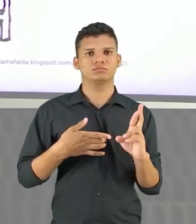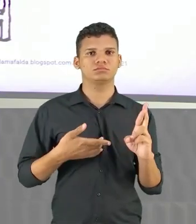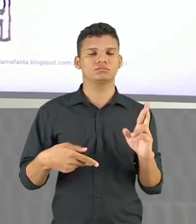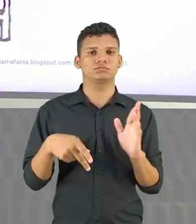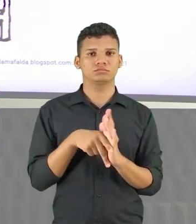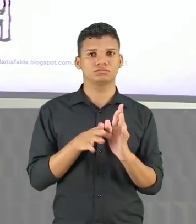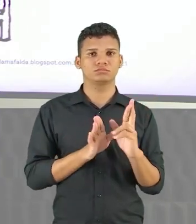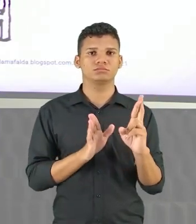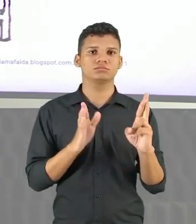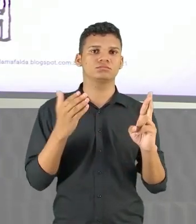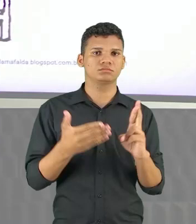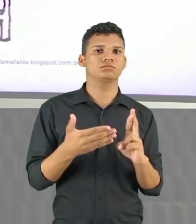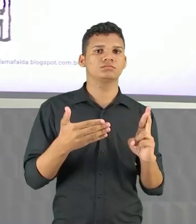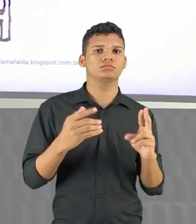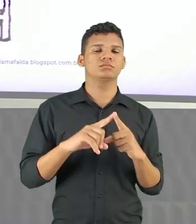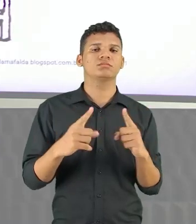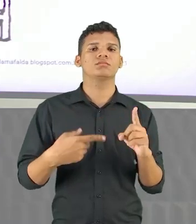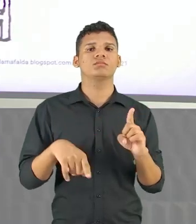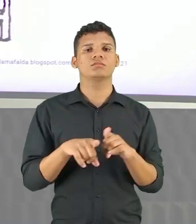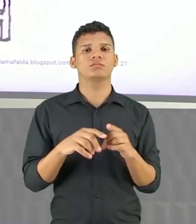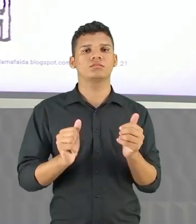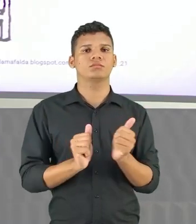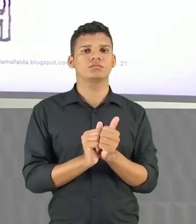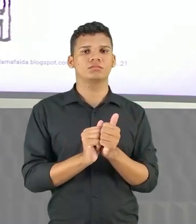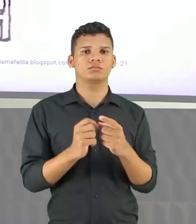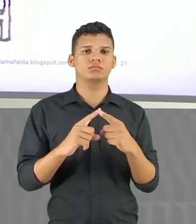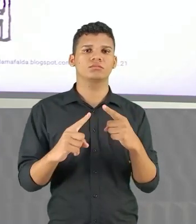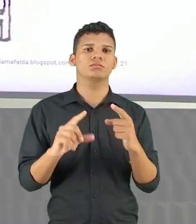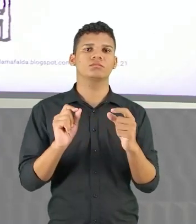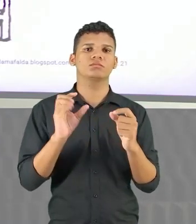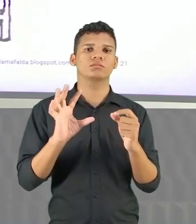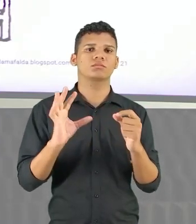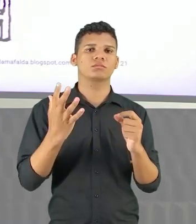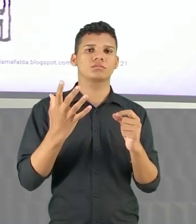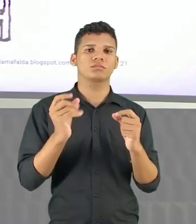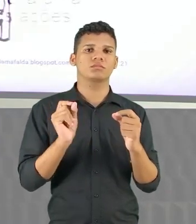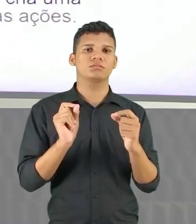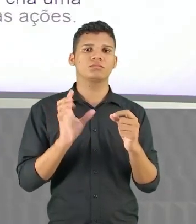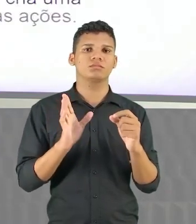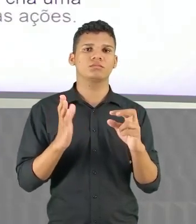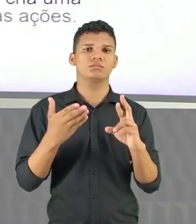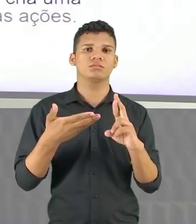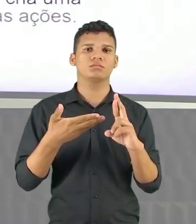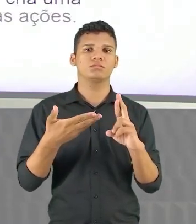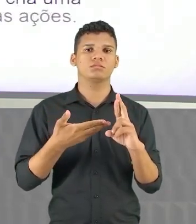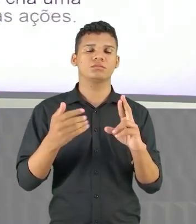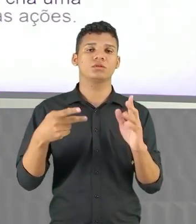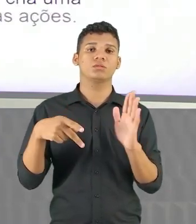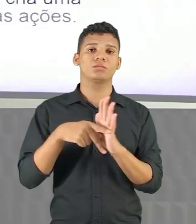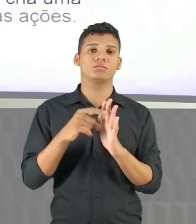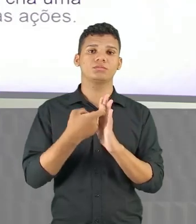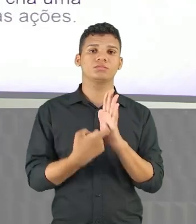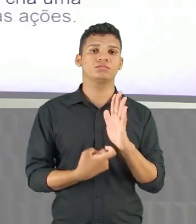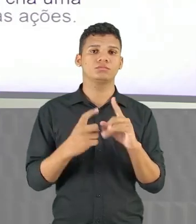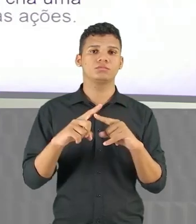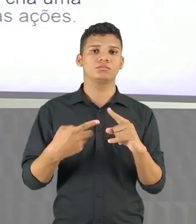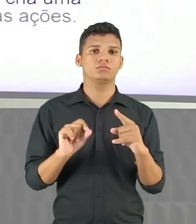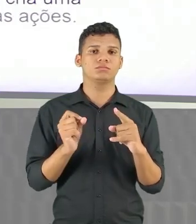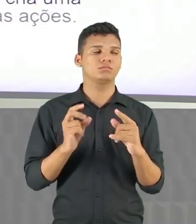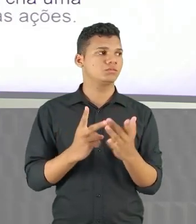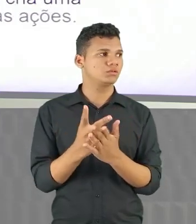aspecto morfossintático, essa conjunção adversativa. Isso tem uma intencionalidade aqui no uso nesse texto. Então, o